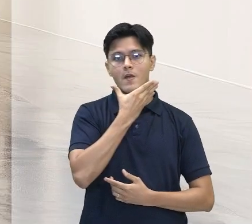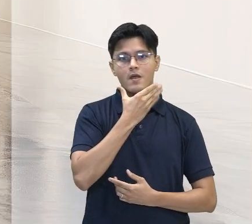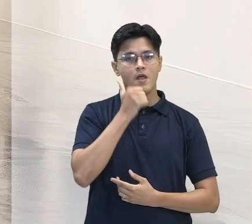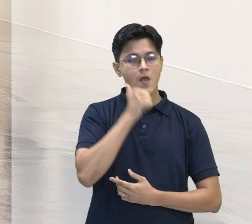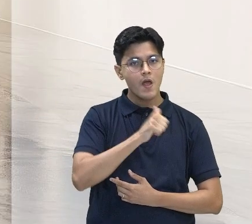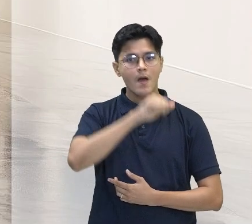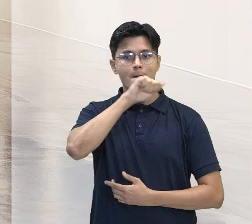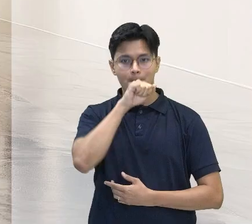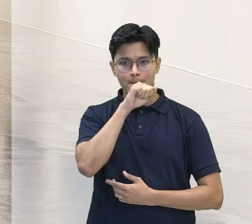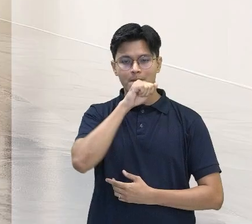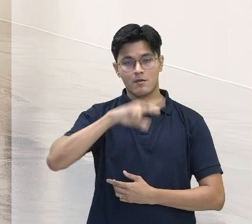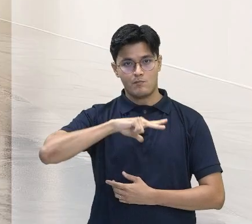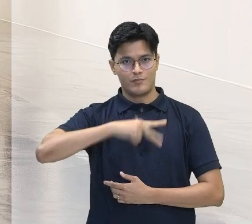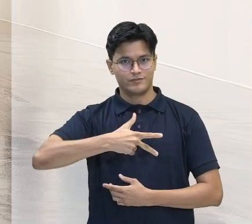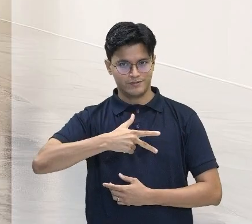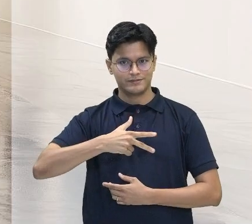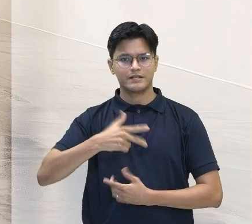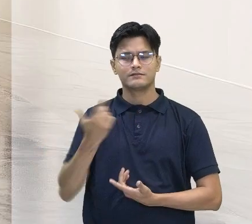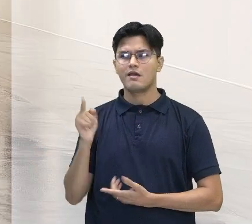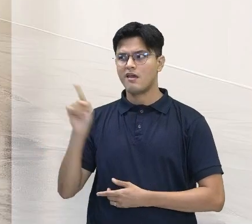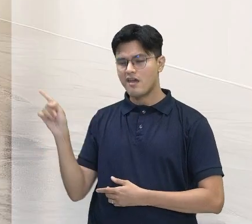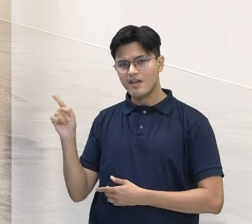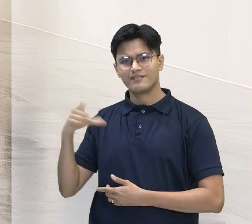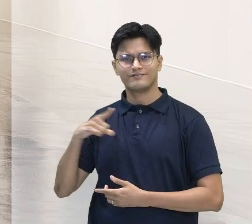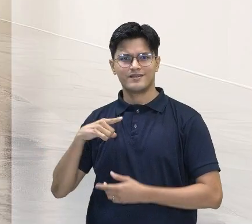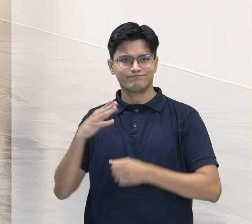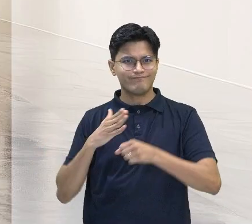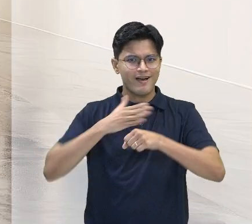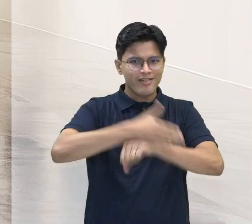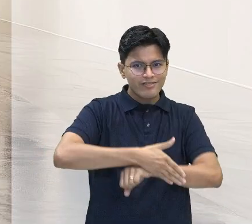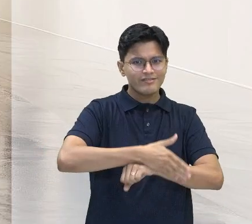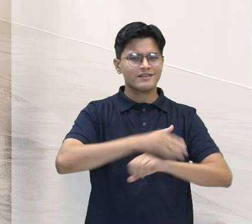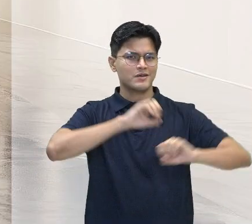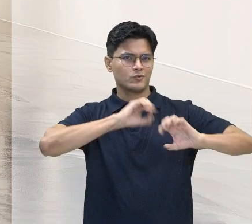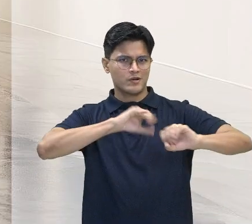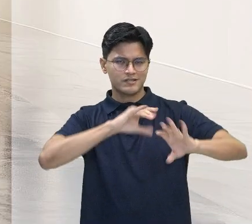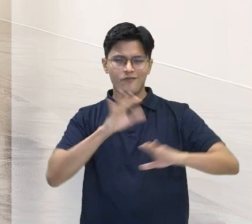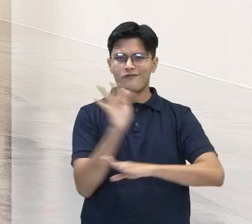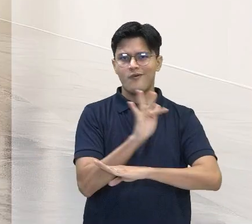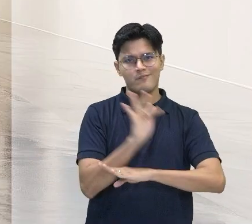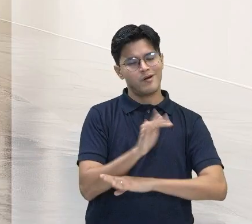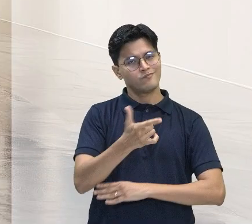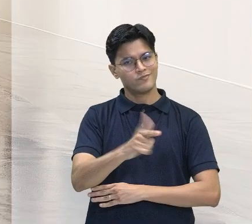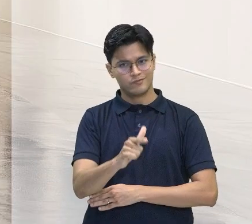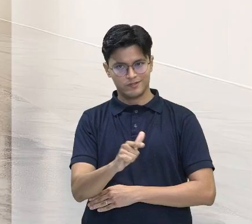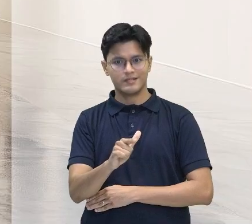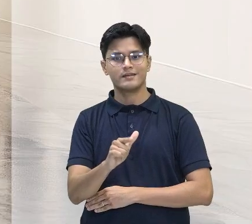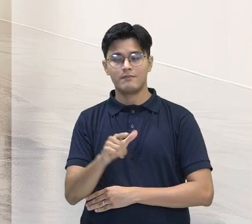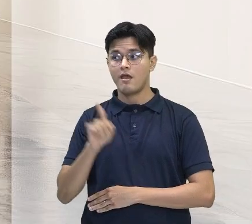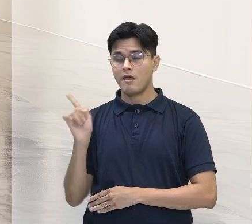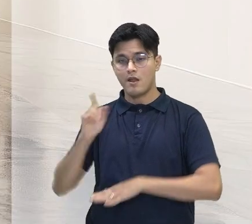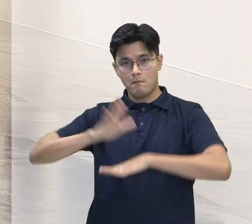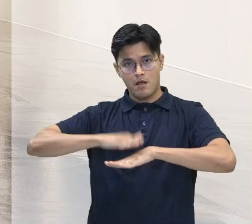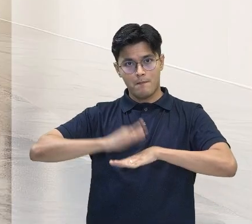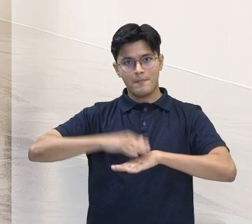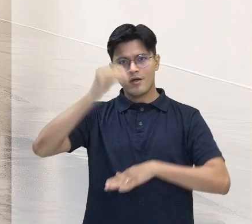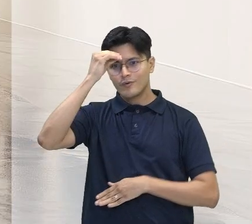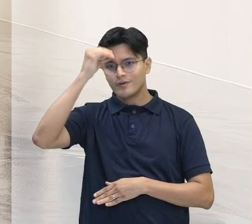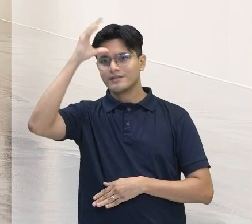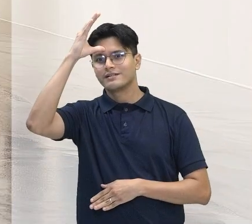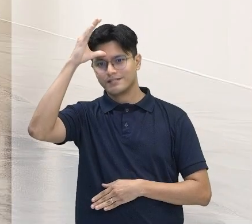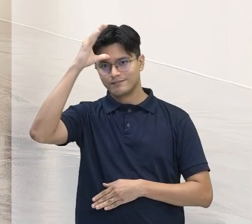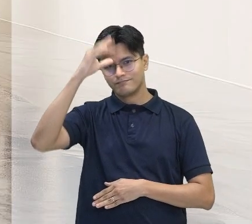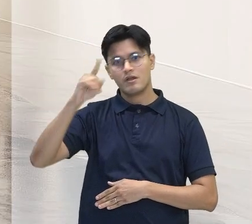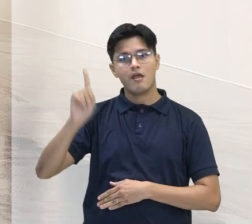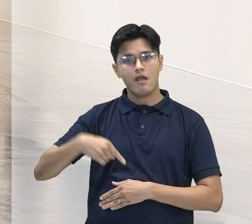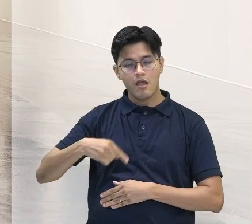à educação formal. Autodidata, tornou-se um intelectual respeitado, destacando-se como romancista,